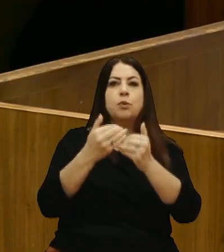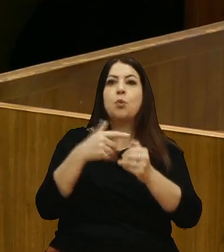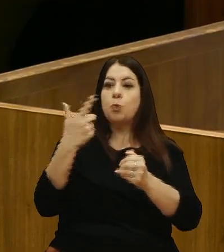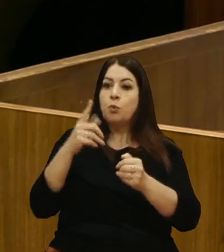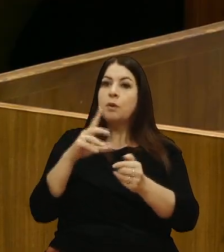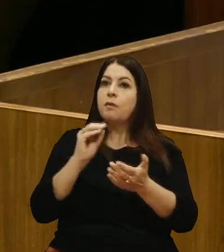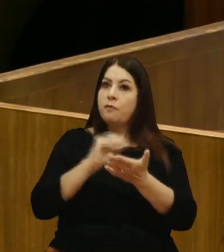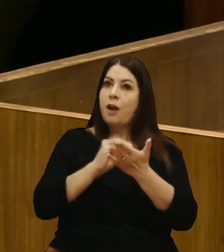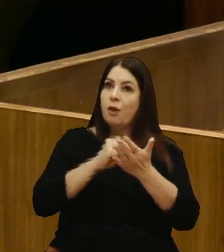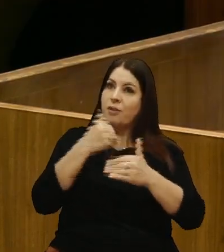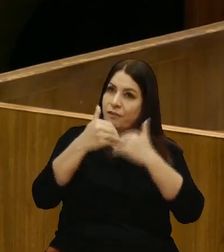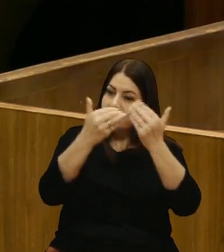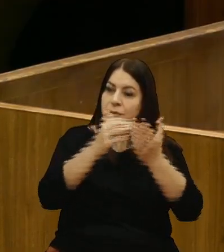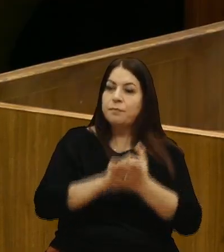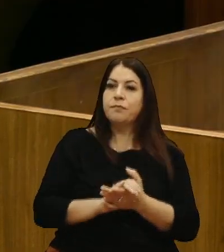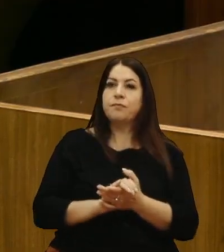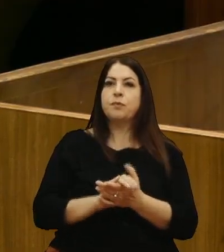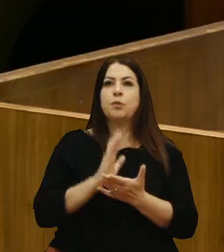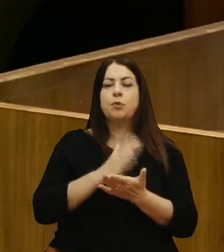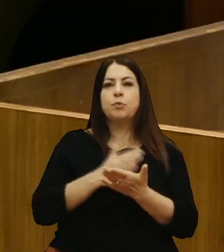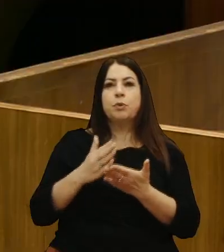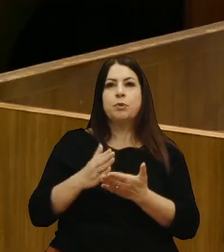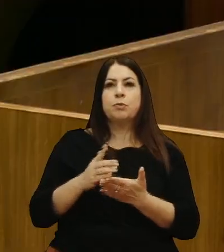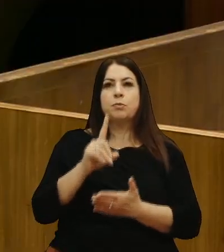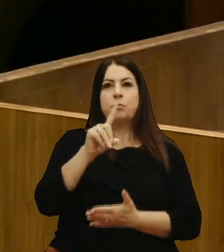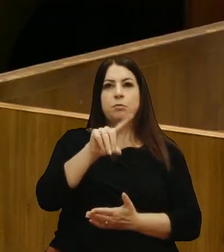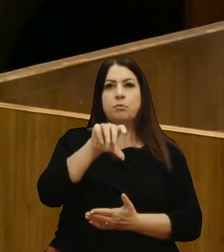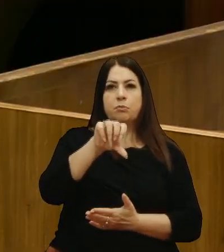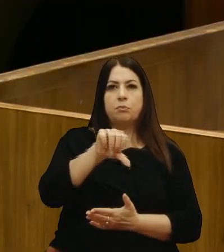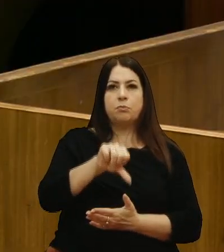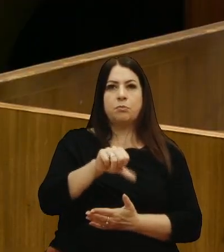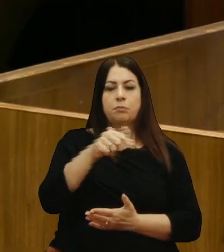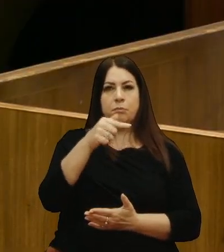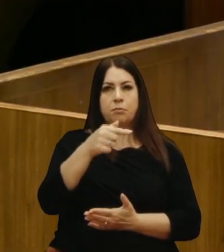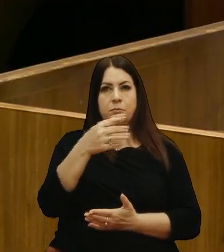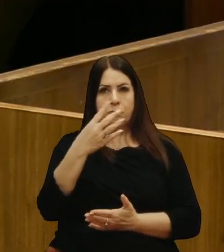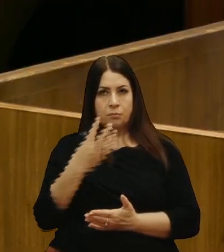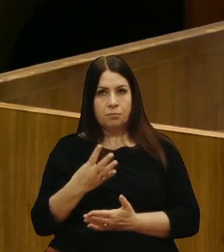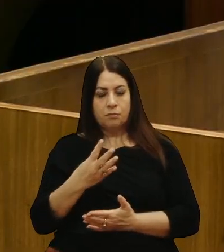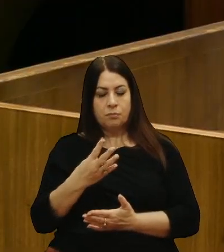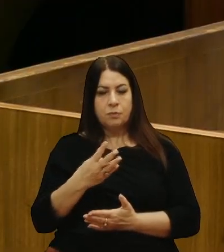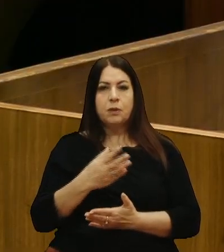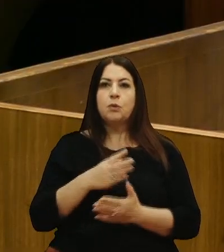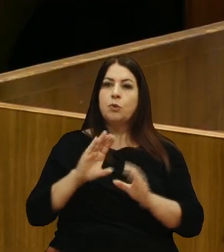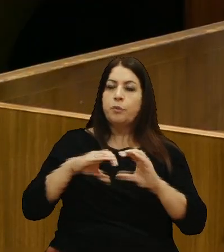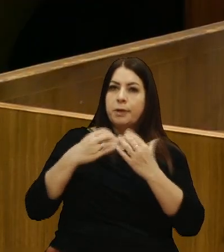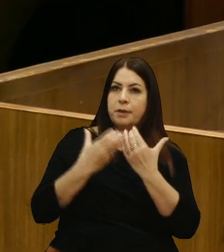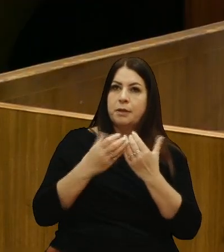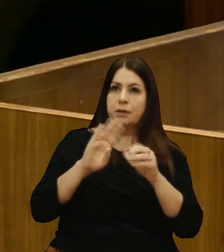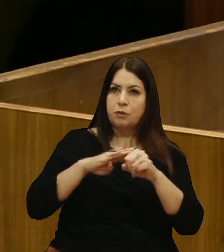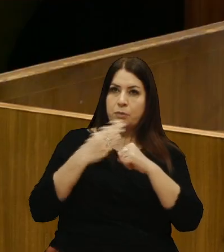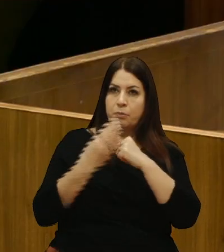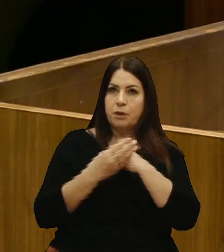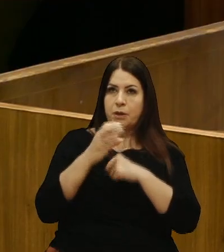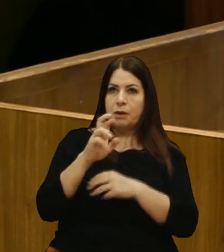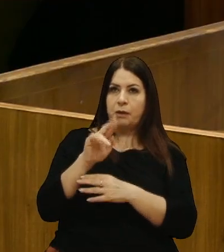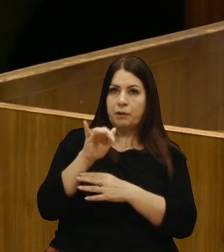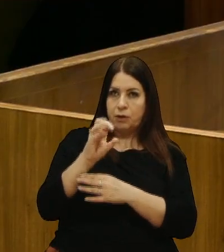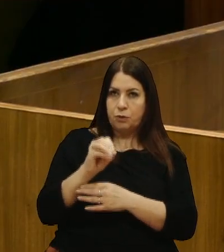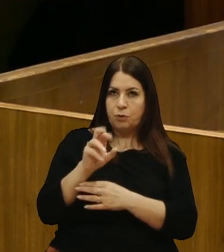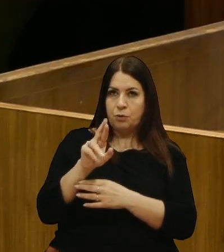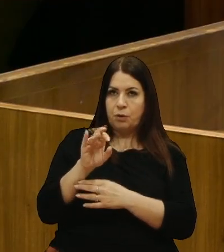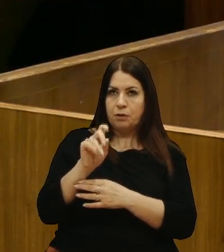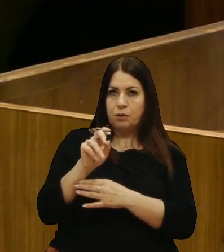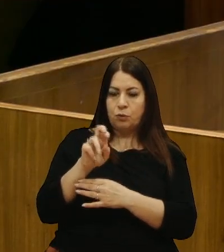podemos avançar. Tudo começou no ano de 1974, quando a comunidade do bairro Cristo Redentor,